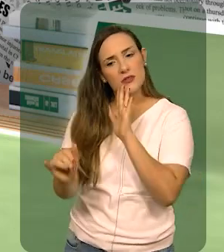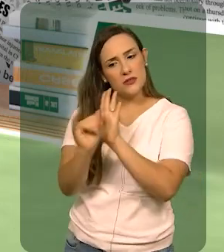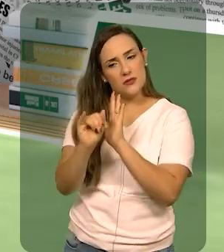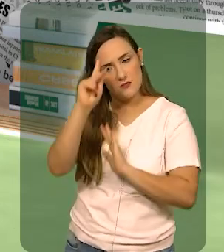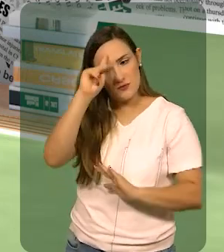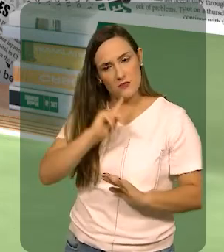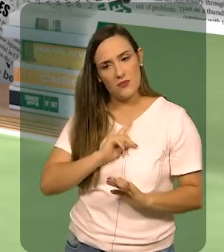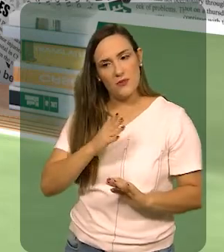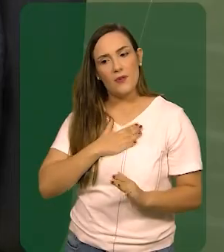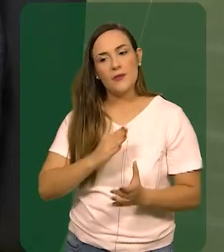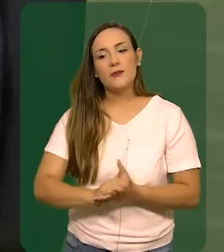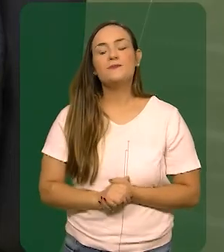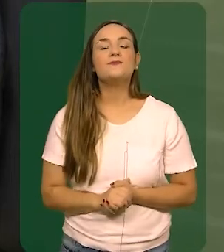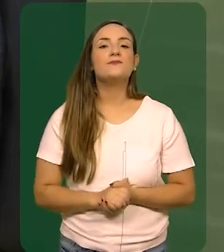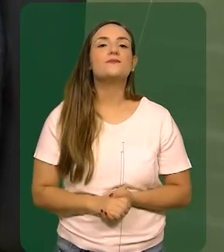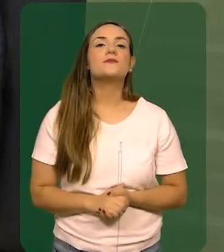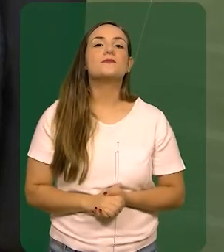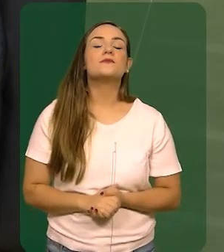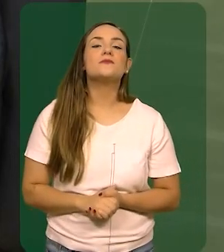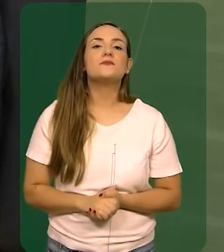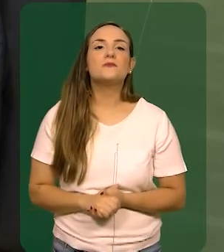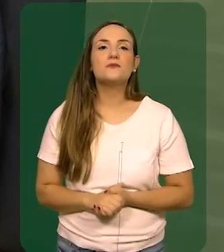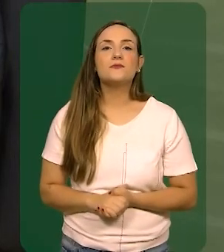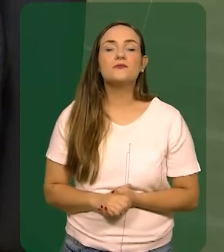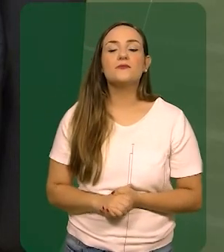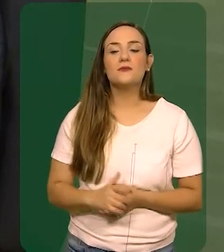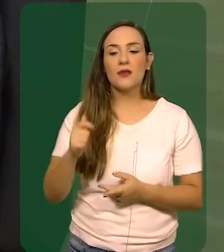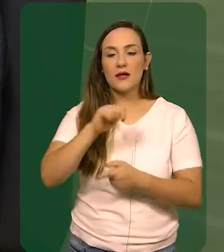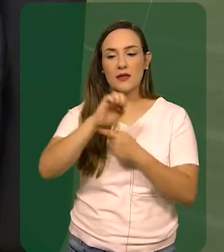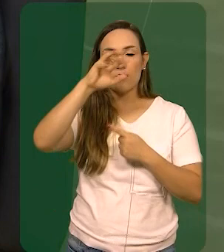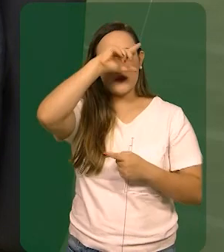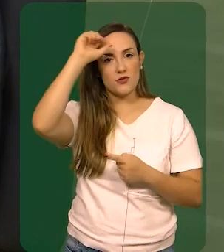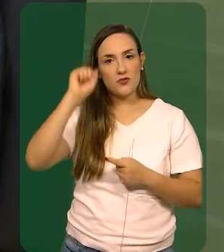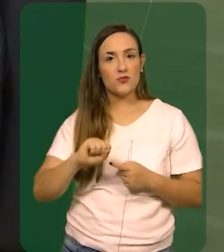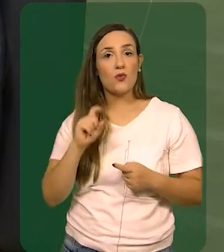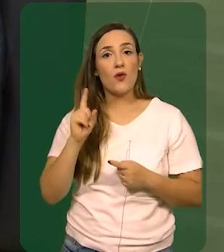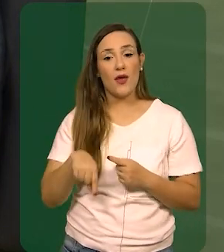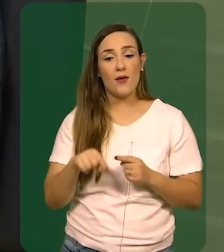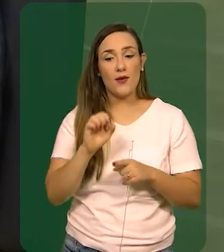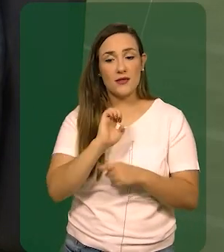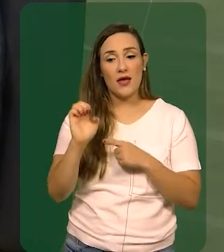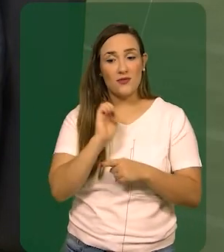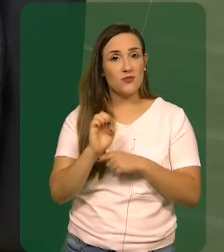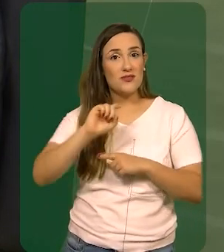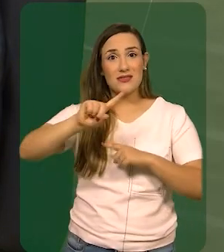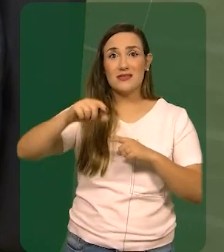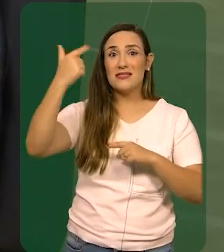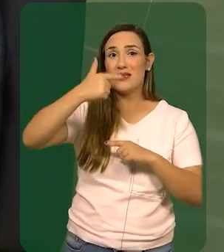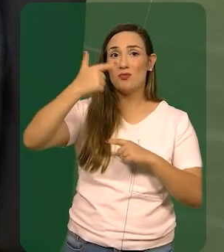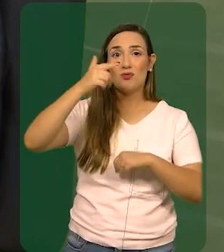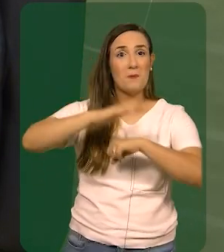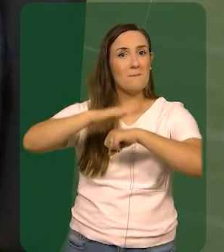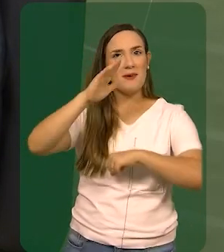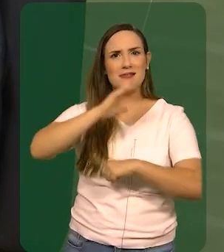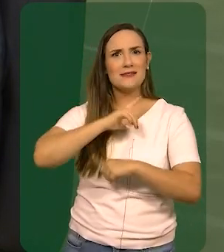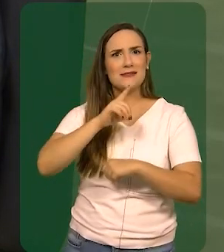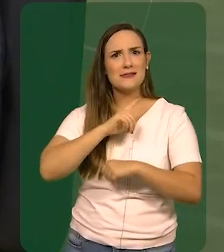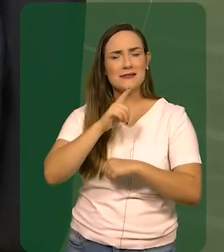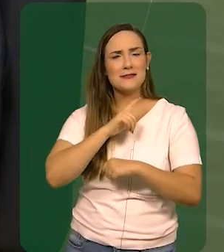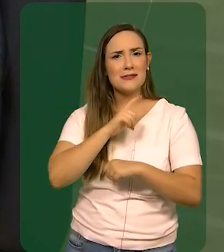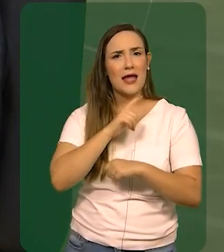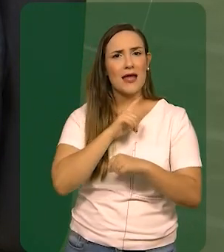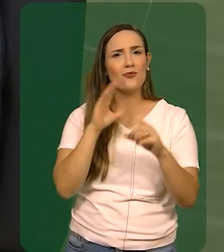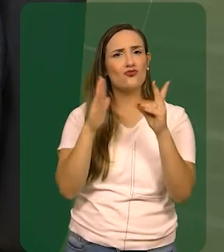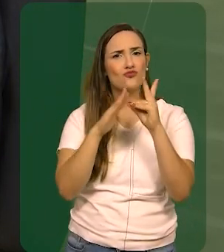né, indígena. E Mato Grosso do Sul é o estado que tem a segunda maior população indígena do país, né? São